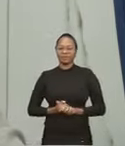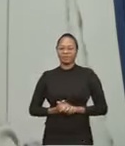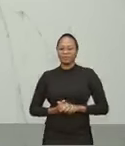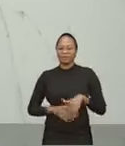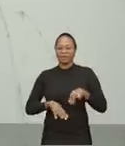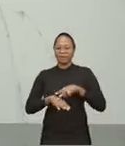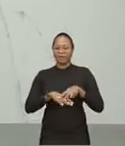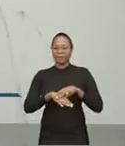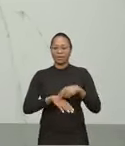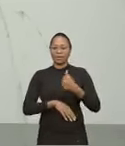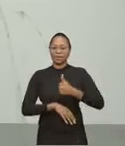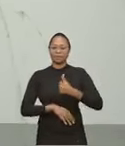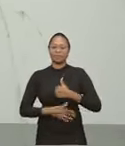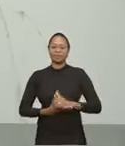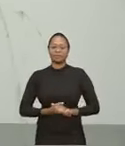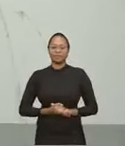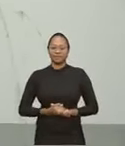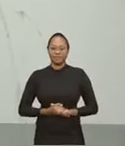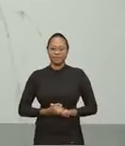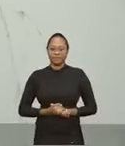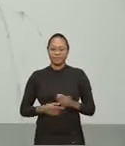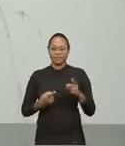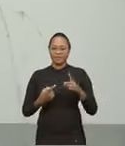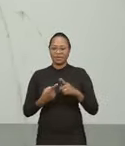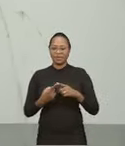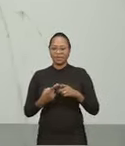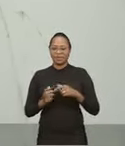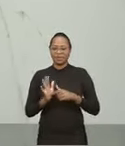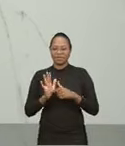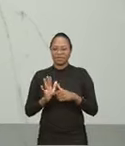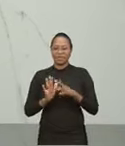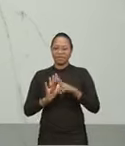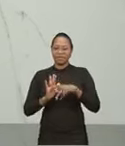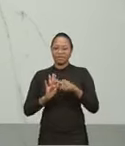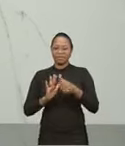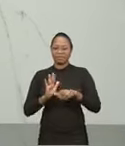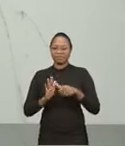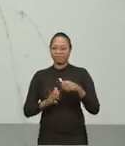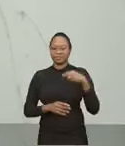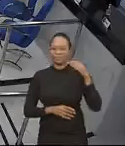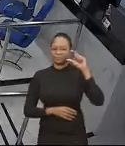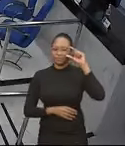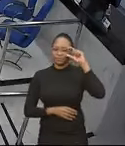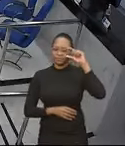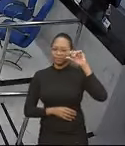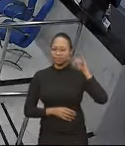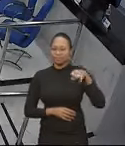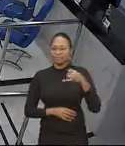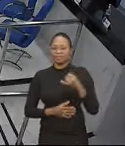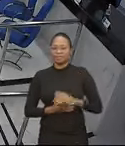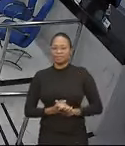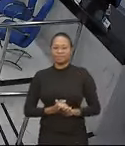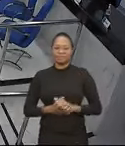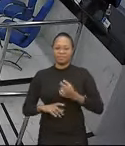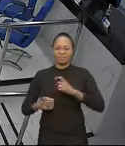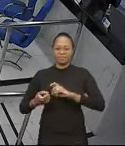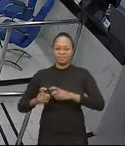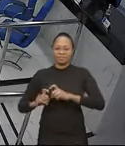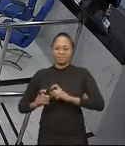1. Indicação de número 893 do bispo Jair Costa. Em discussão.